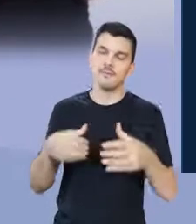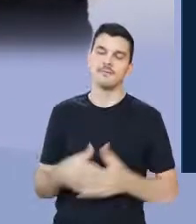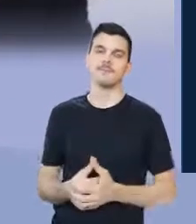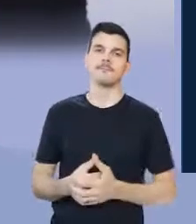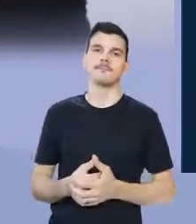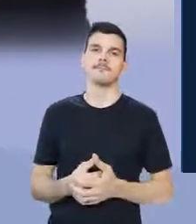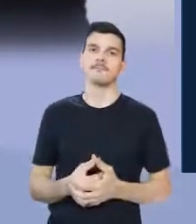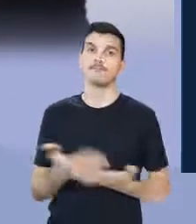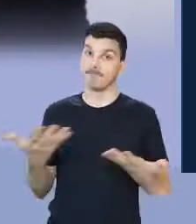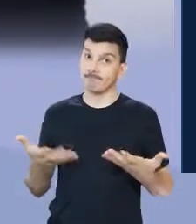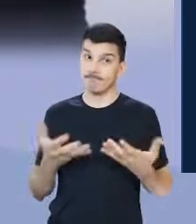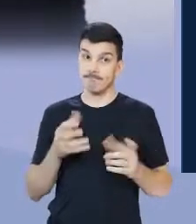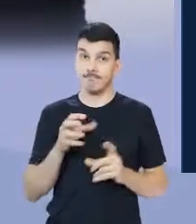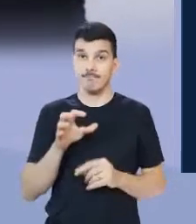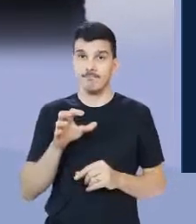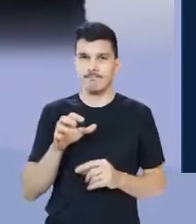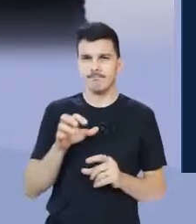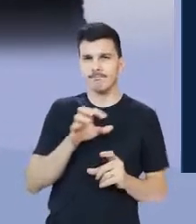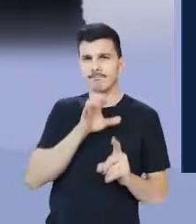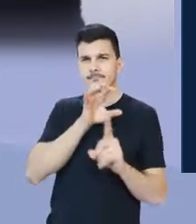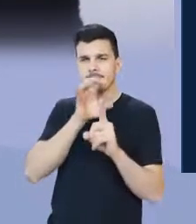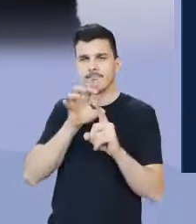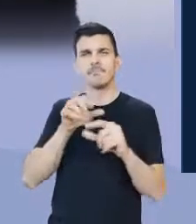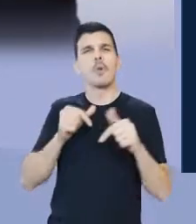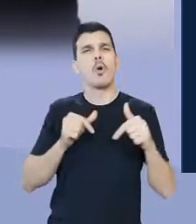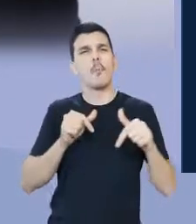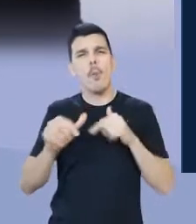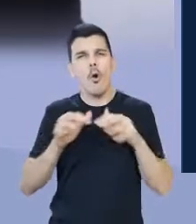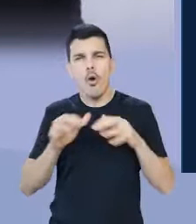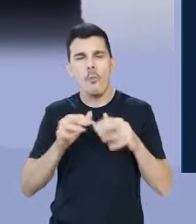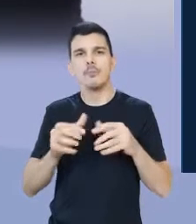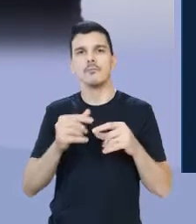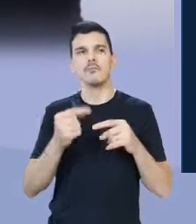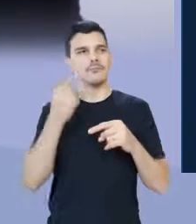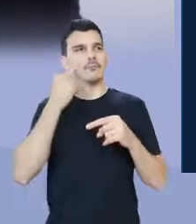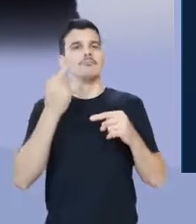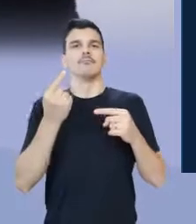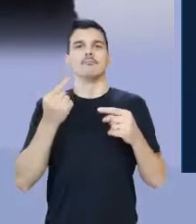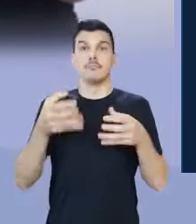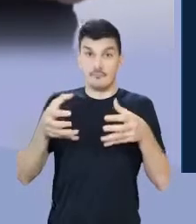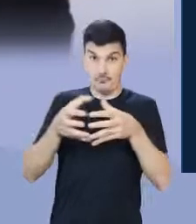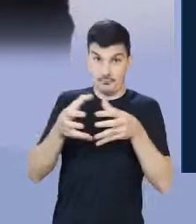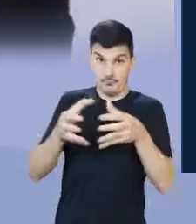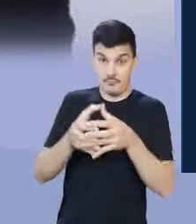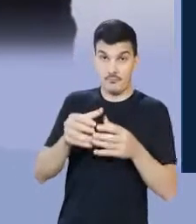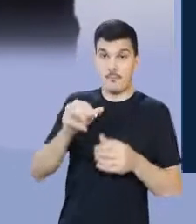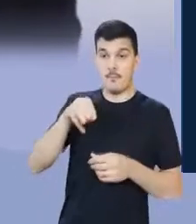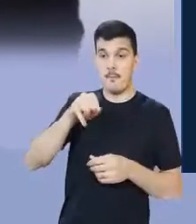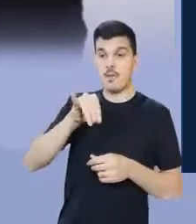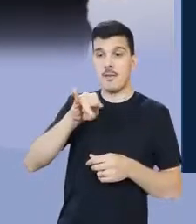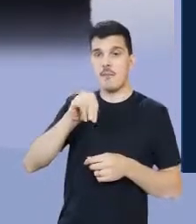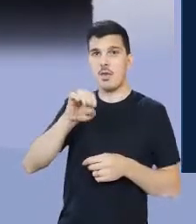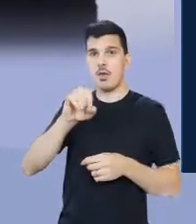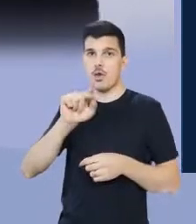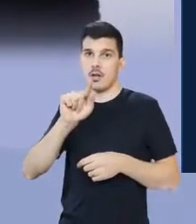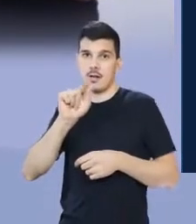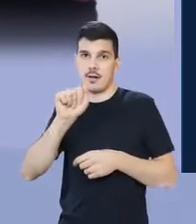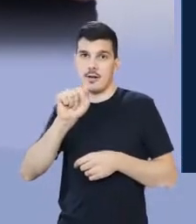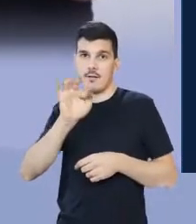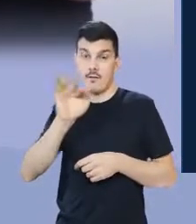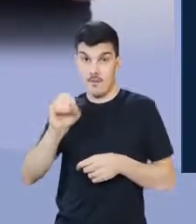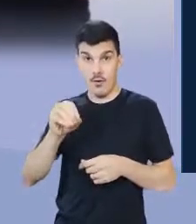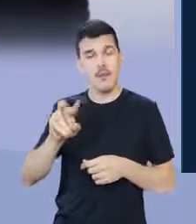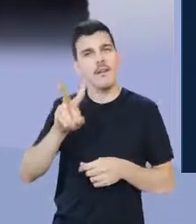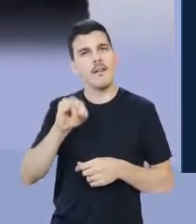participações. Então, inspirados em movimentos de contracultura, a denominação geração